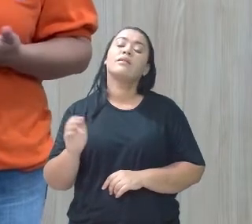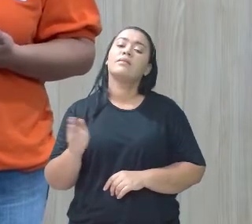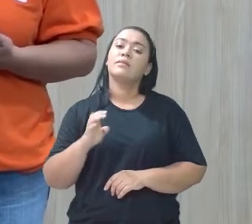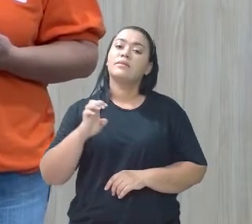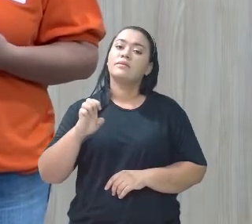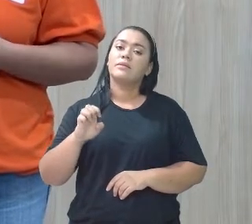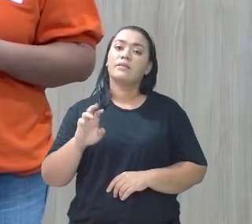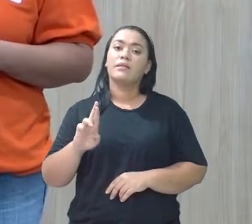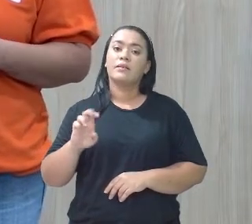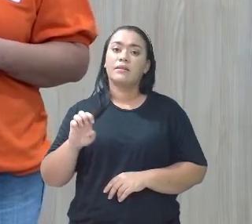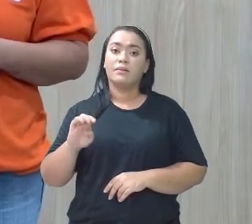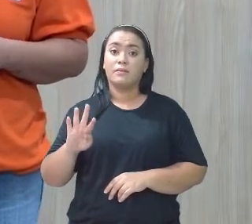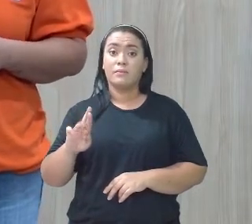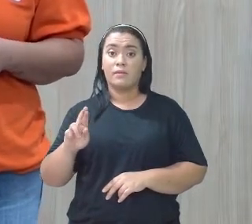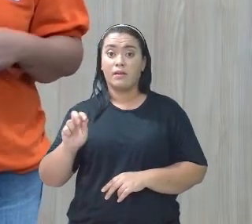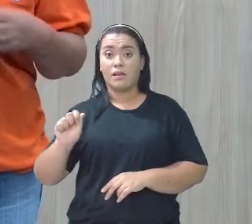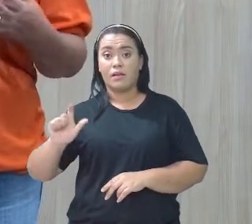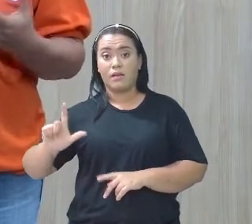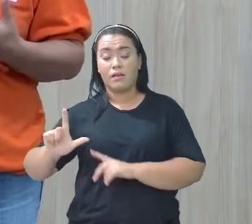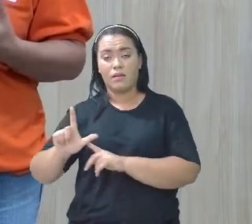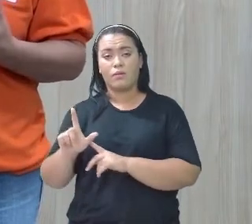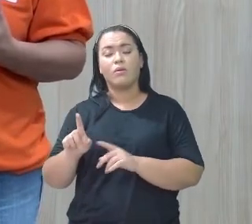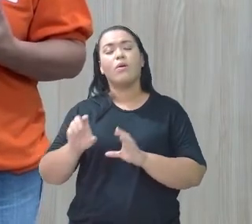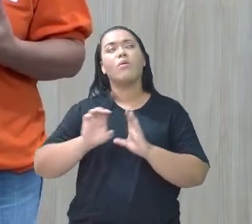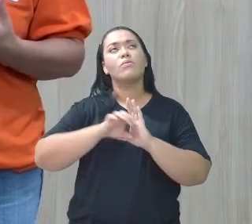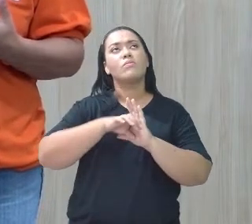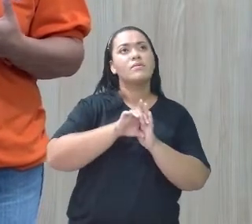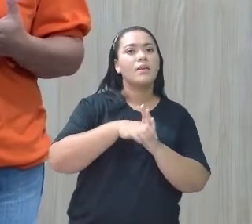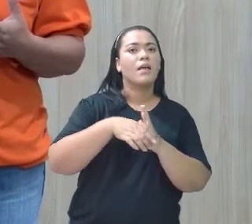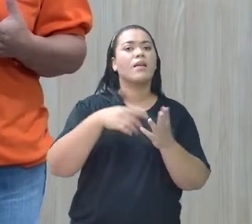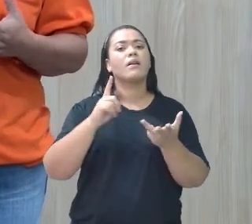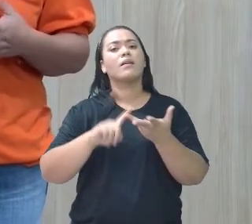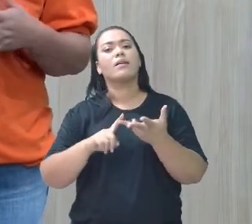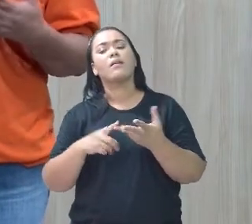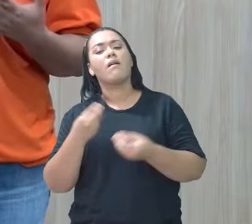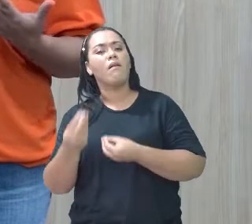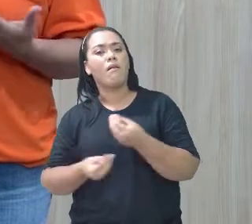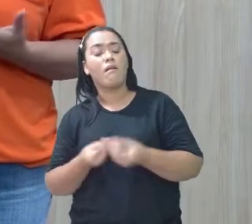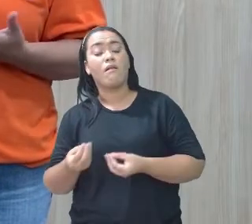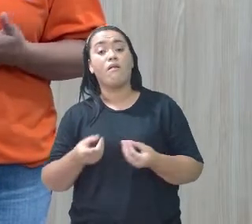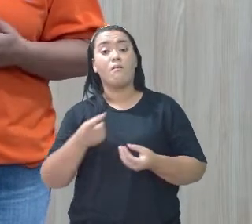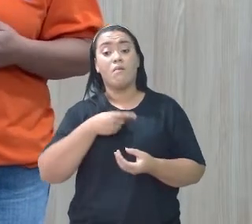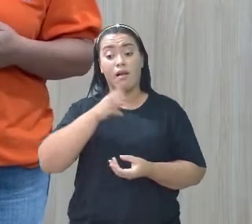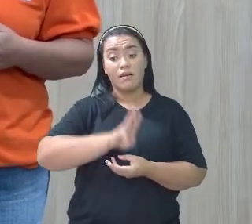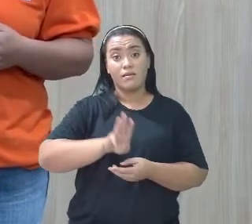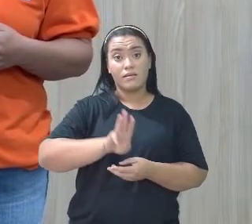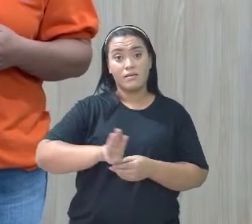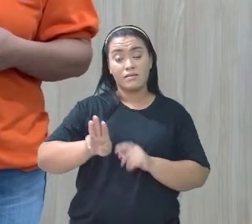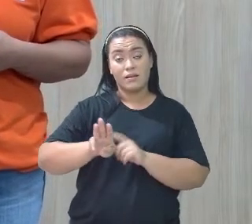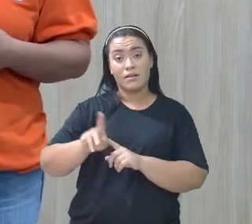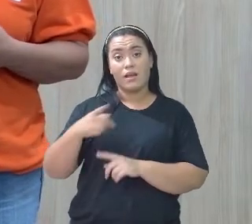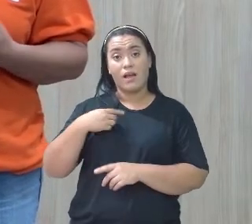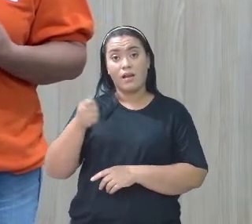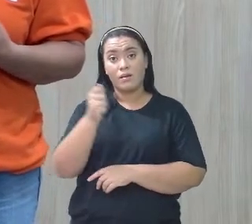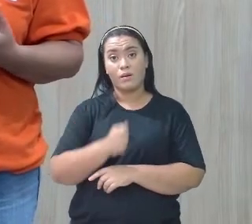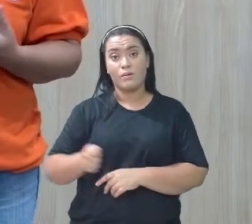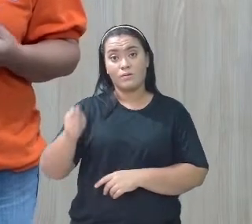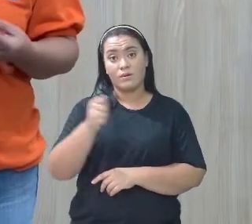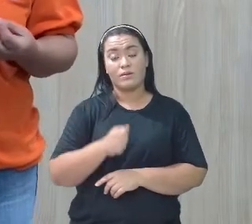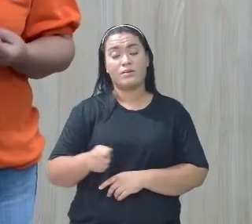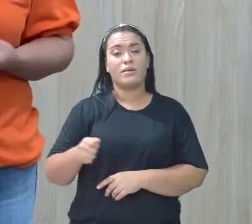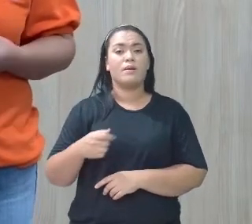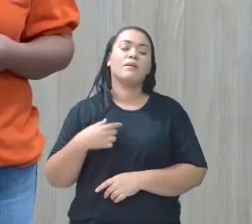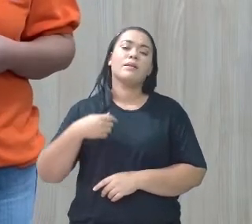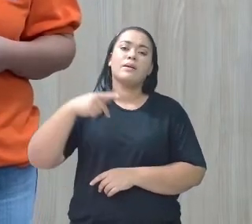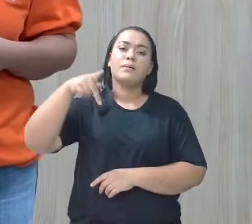conceito de paralisia cerebral. Falamos um pouco sobre o que o site da Associação Brasileira de Paralisia